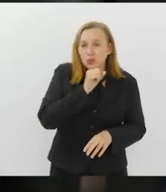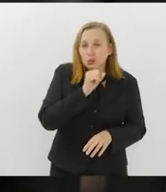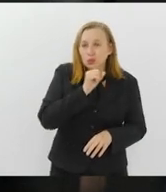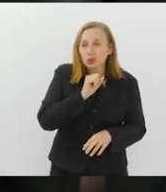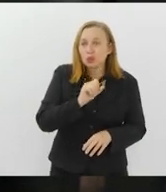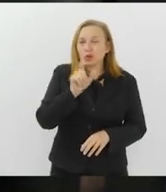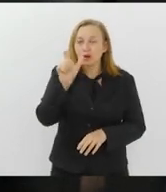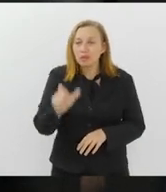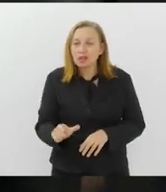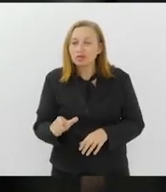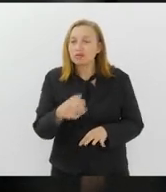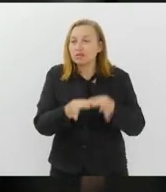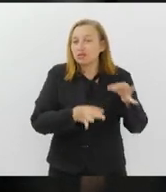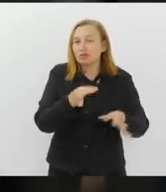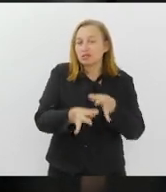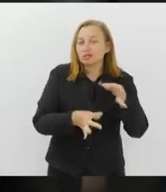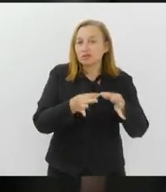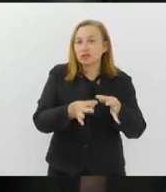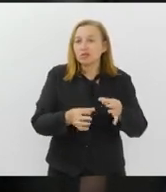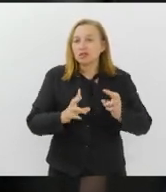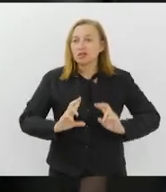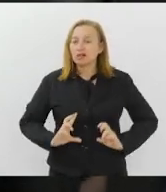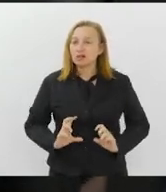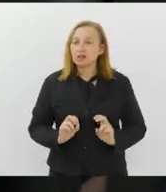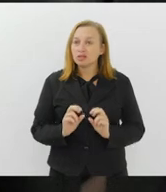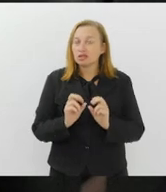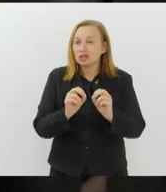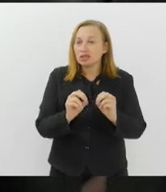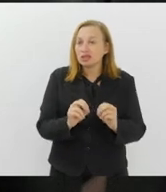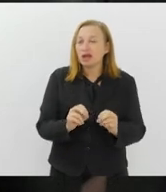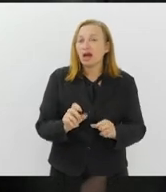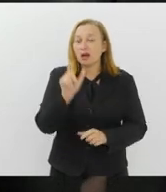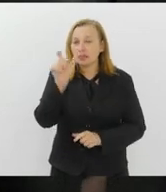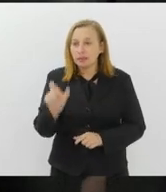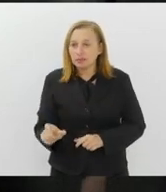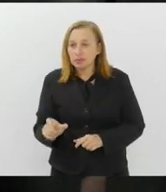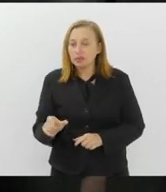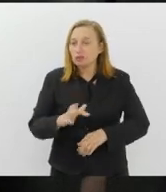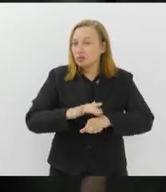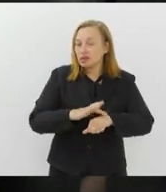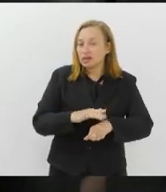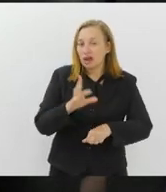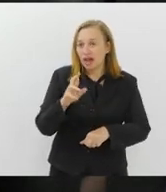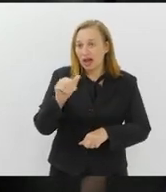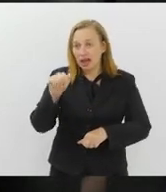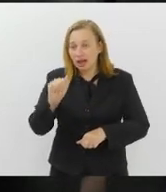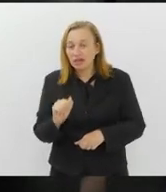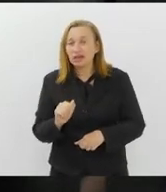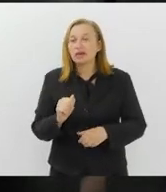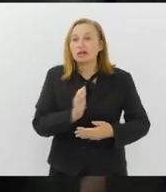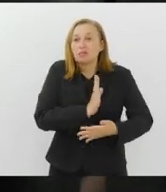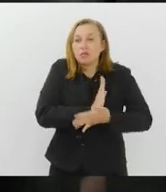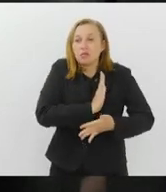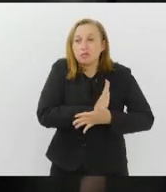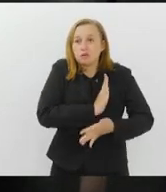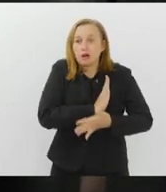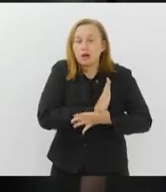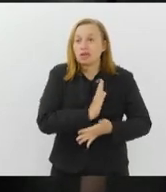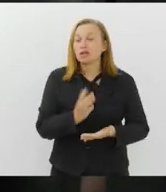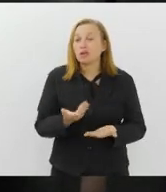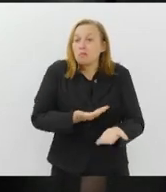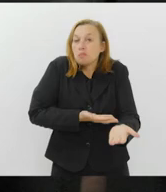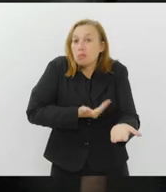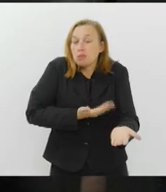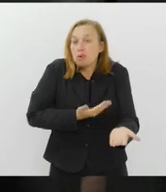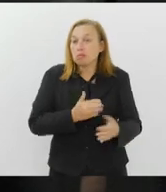pessoa em tratamento de câncer, é sobre a pessoa com doença rara, é sobre a pessoa cardíaca, é sobre a pessoa que tem hipertensão arterial. Eles